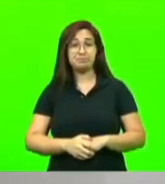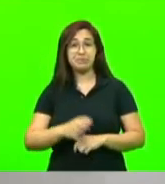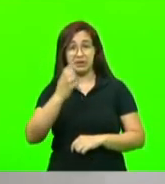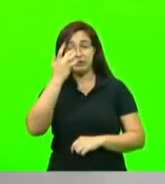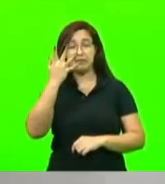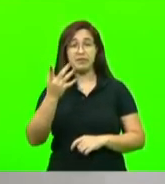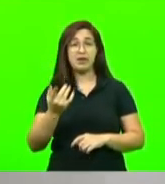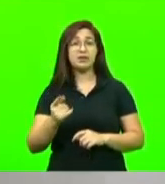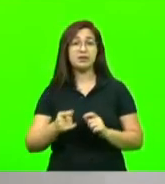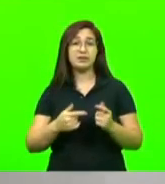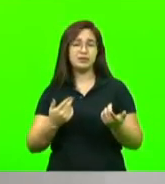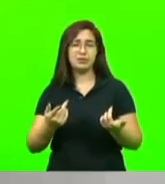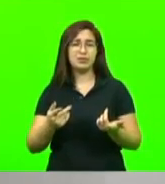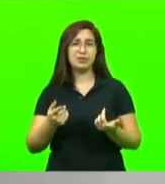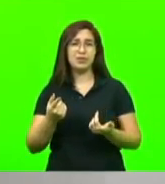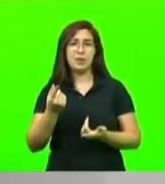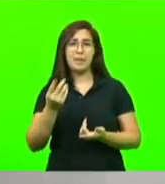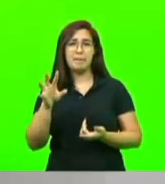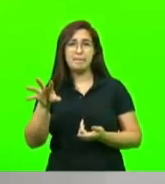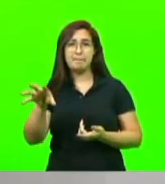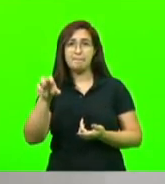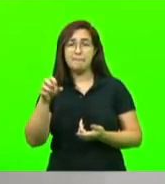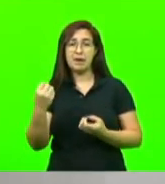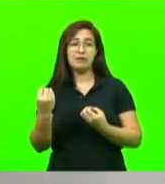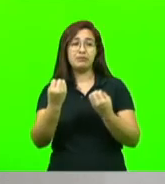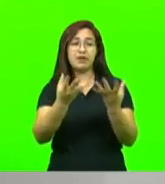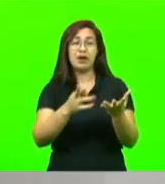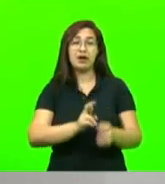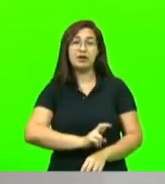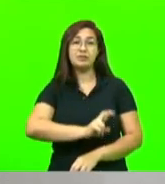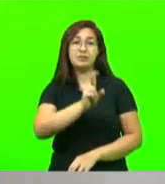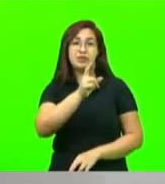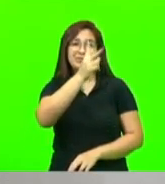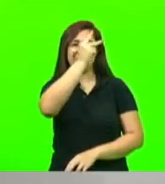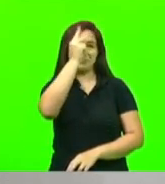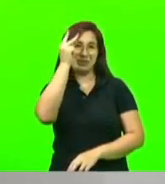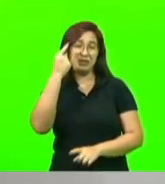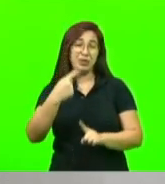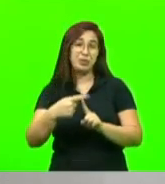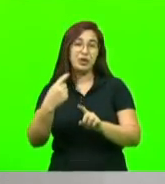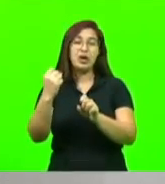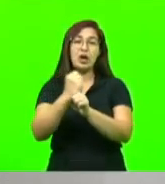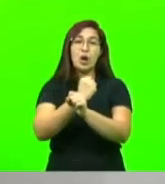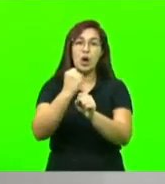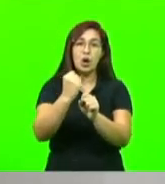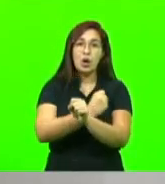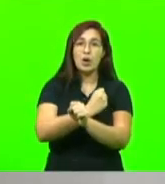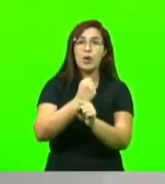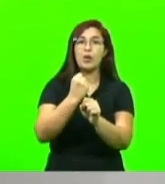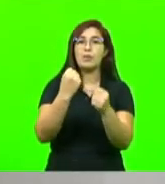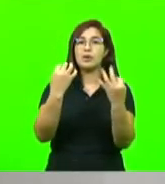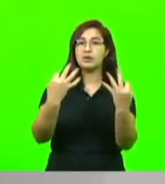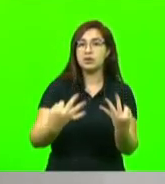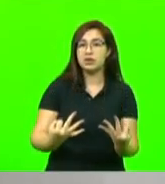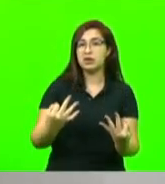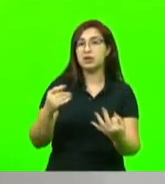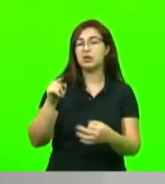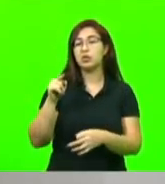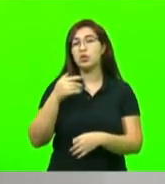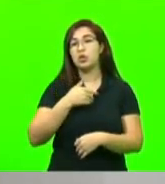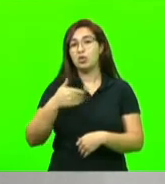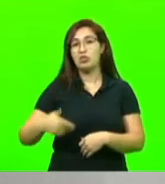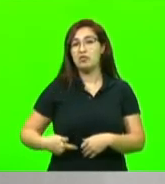Zucchi, do que isso. Passa a responsabilidade para os prefeitos, porque obra de competência do governo de Santa Catarina não